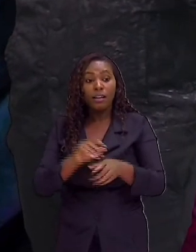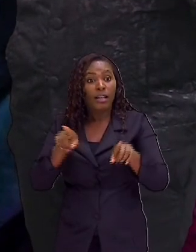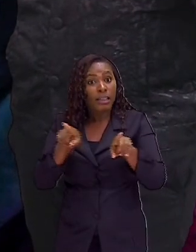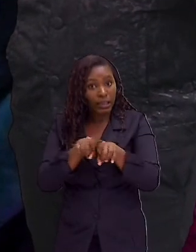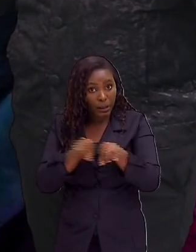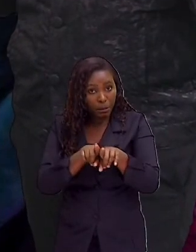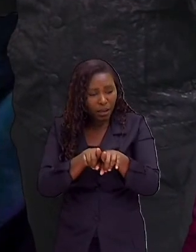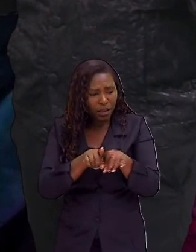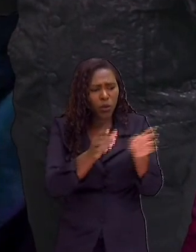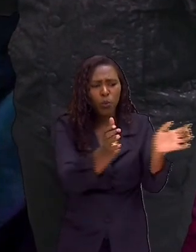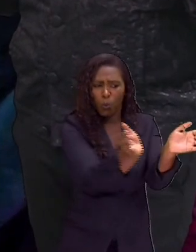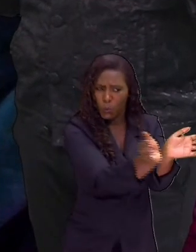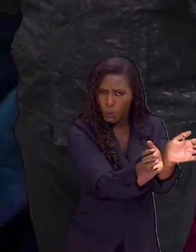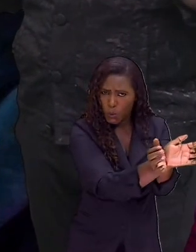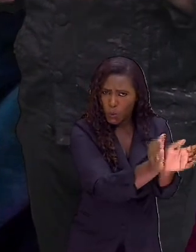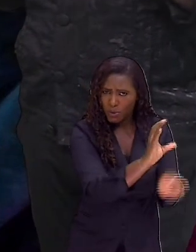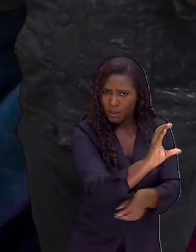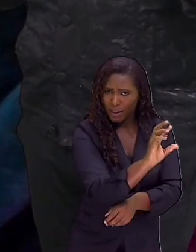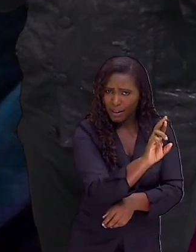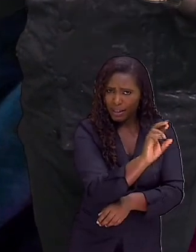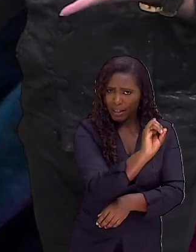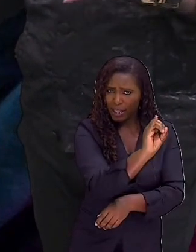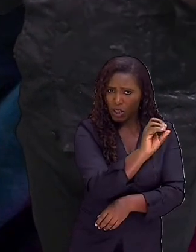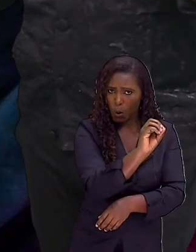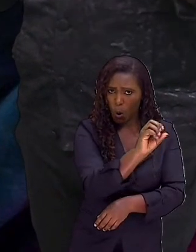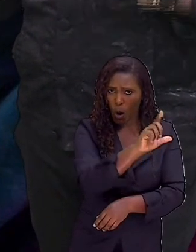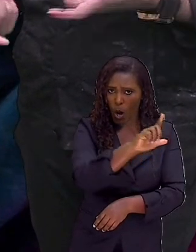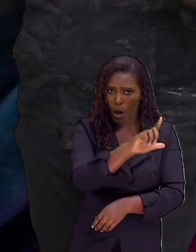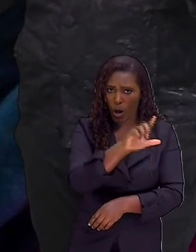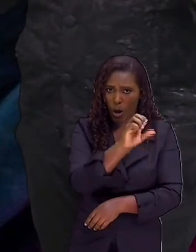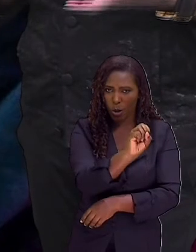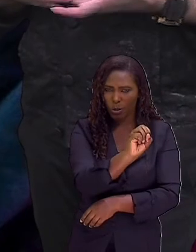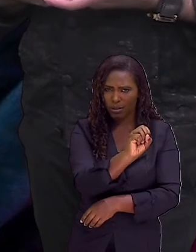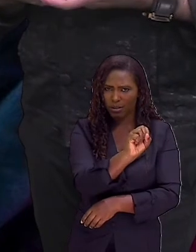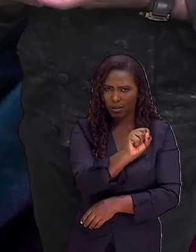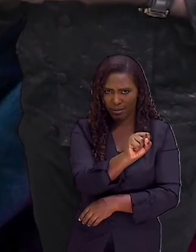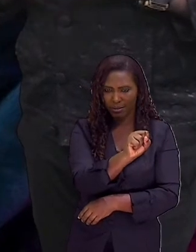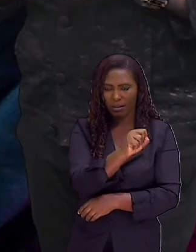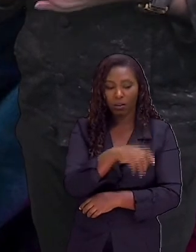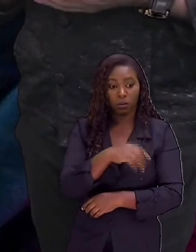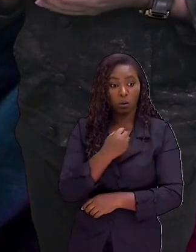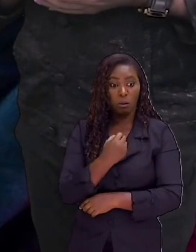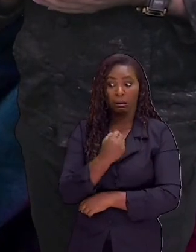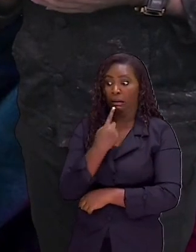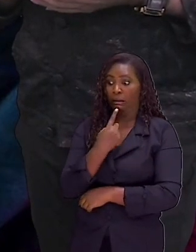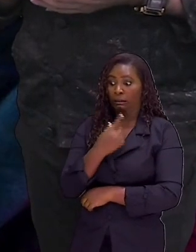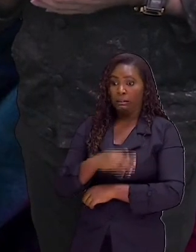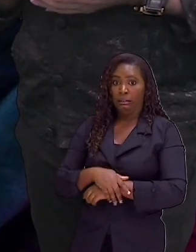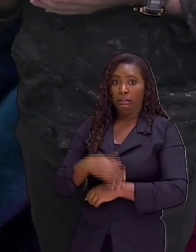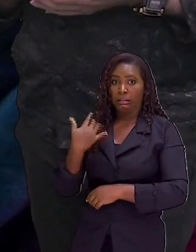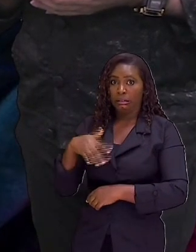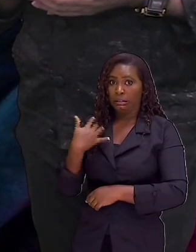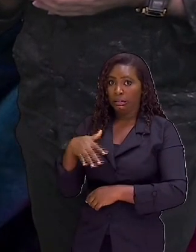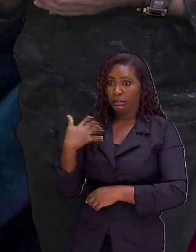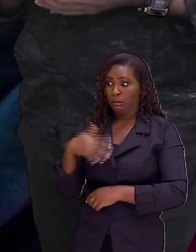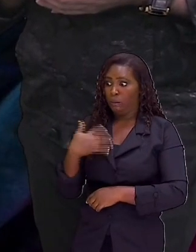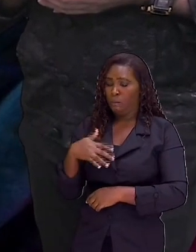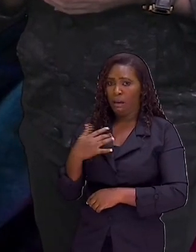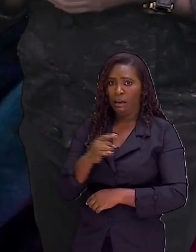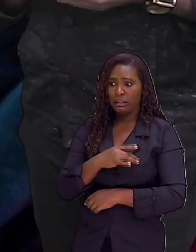também desejavam independência, se amedrontaram com a grande participação de indígenas nas